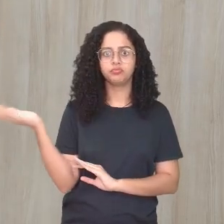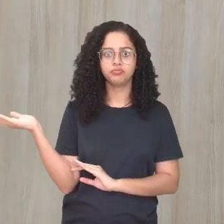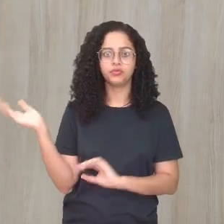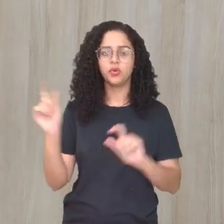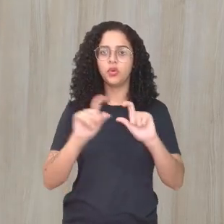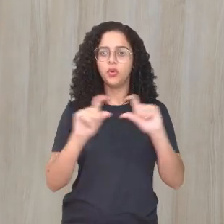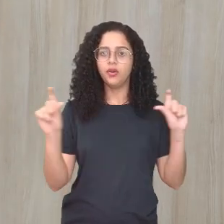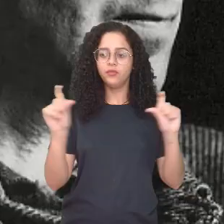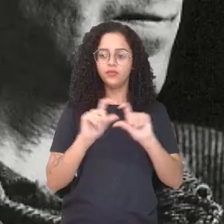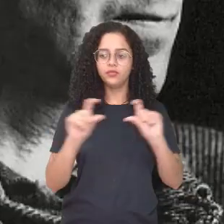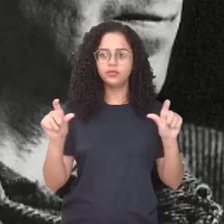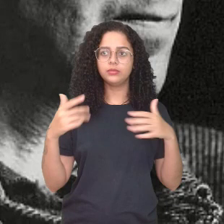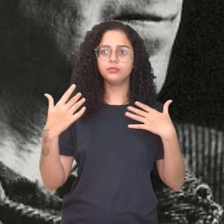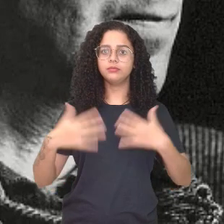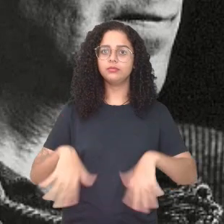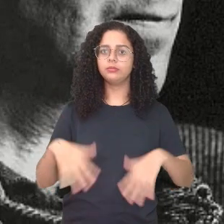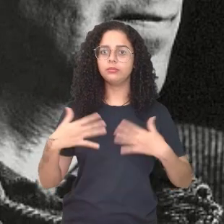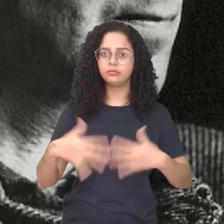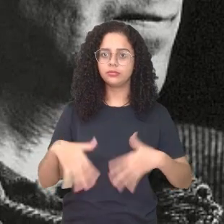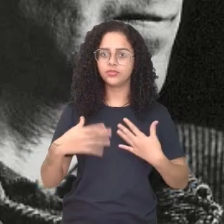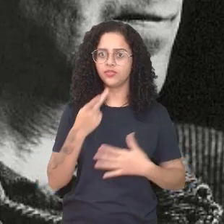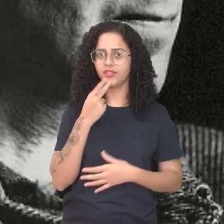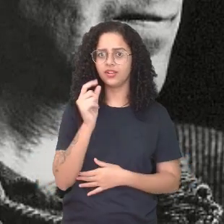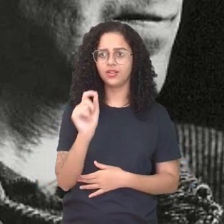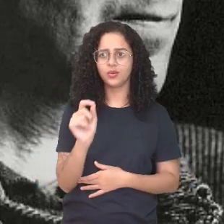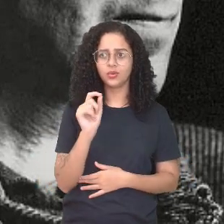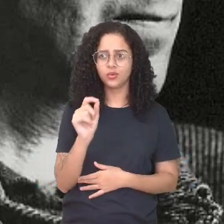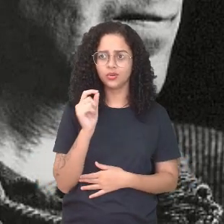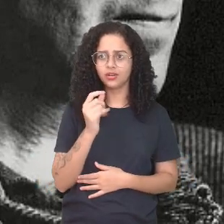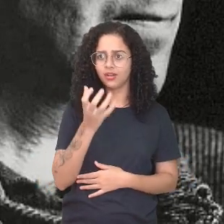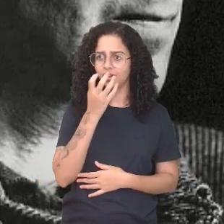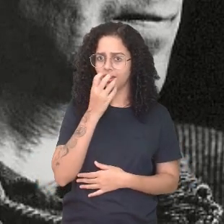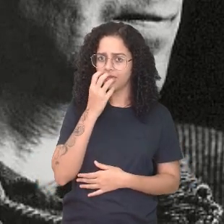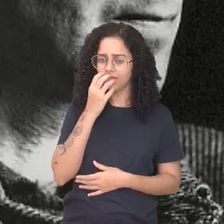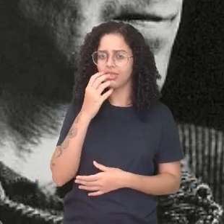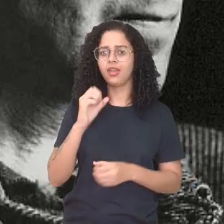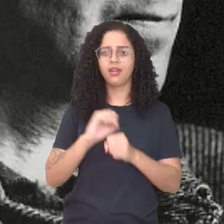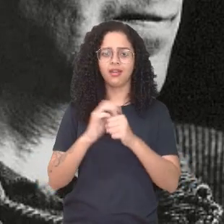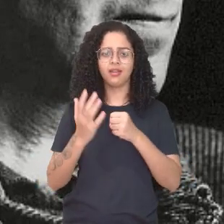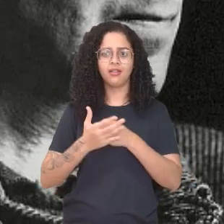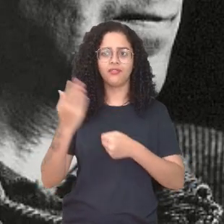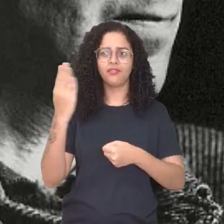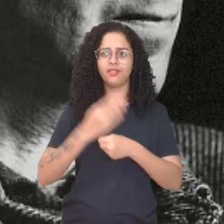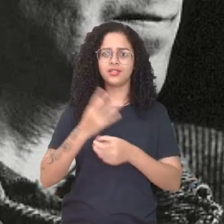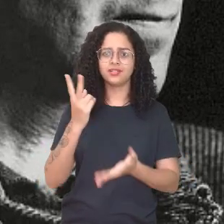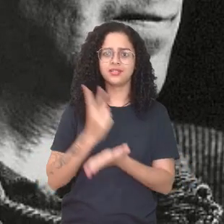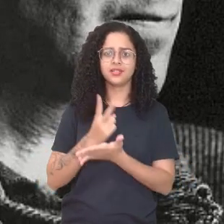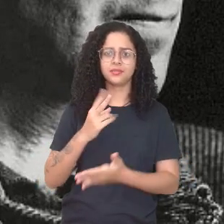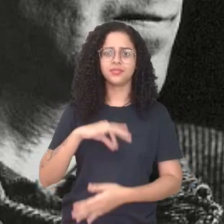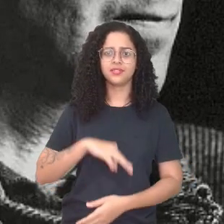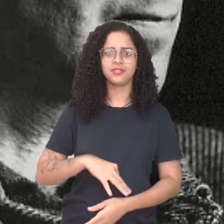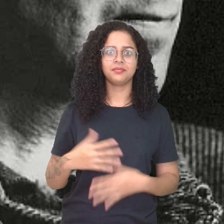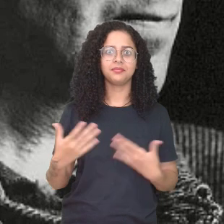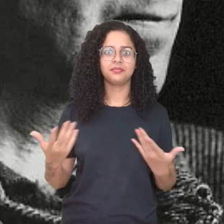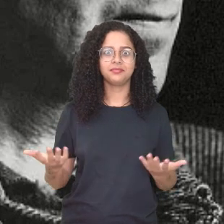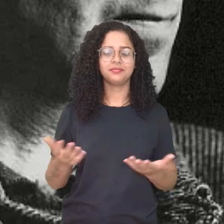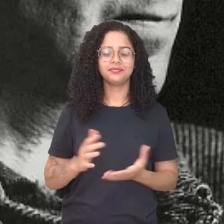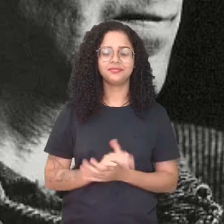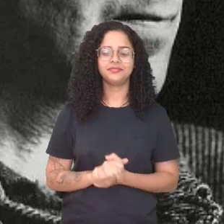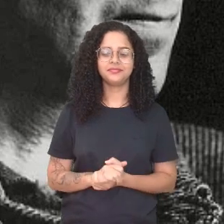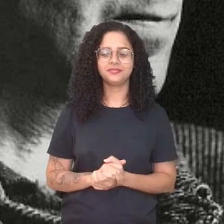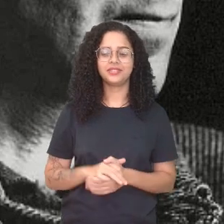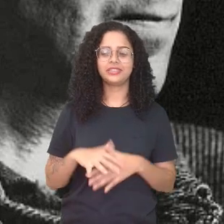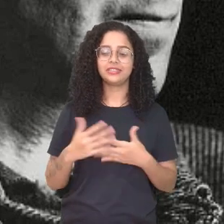uma frase que diz o seguinte: a cadela do fascismo está sempre no cio.